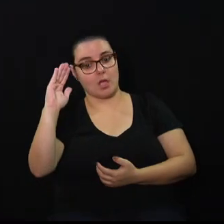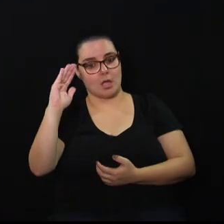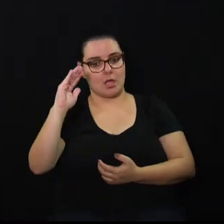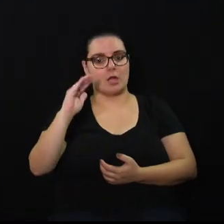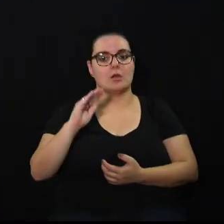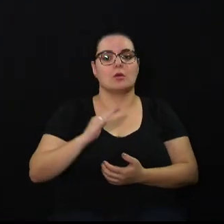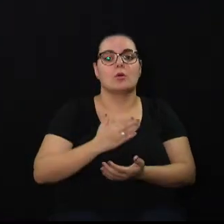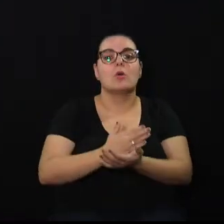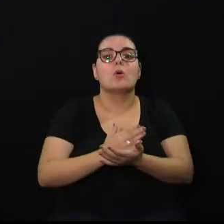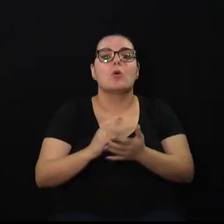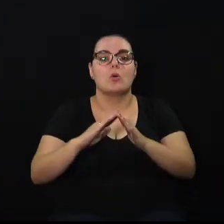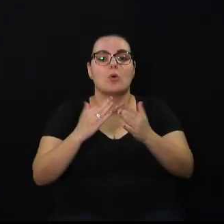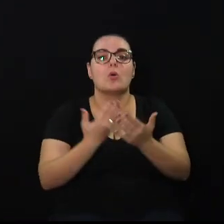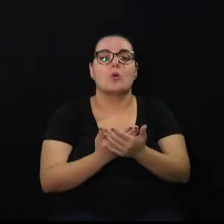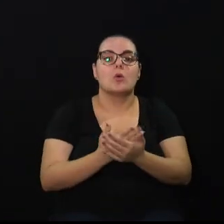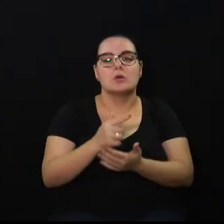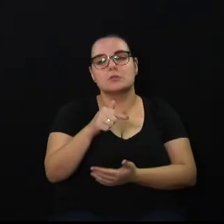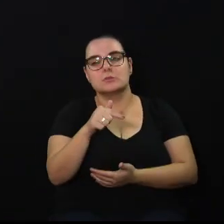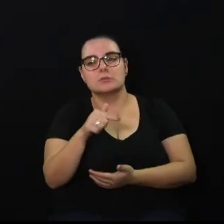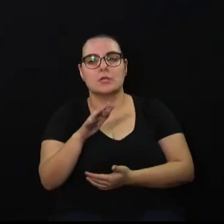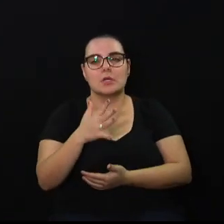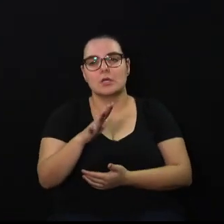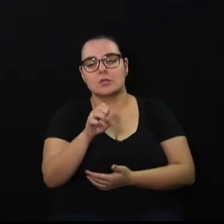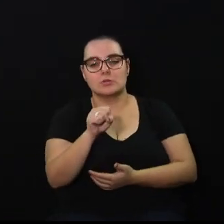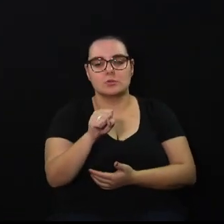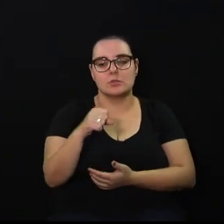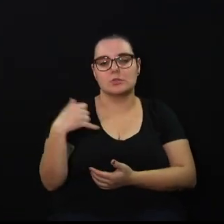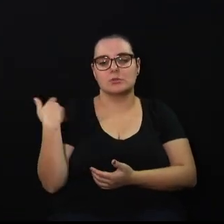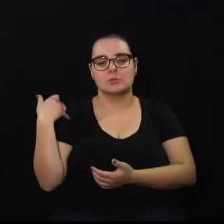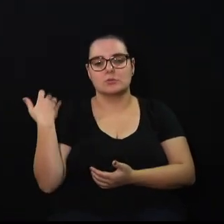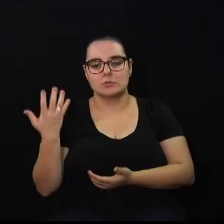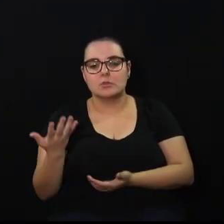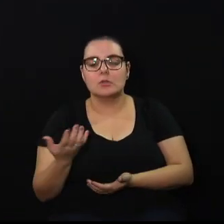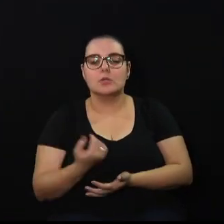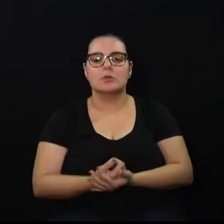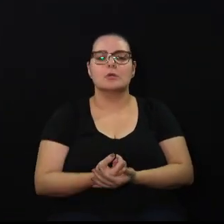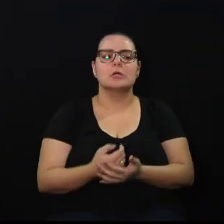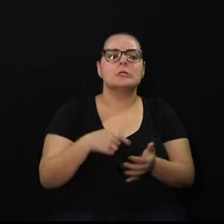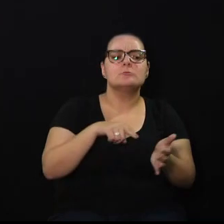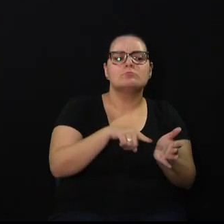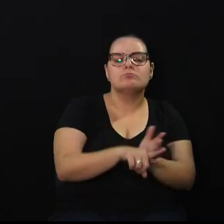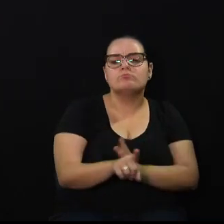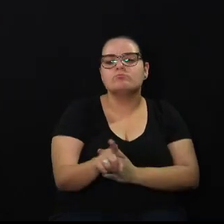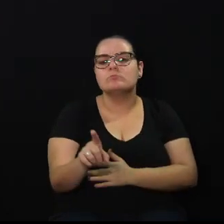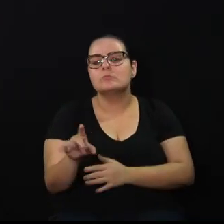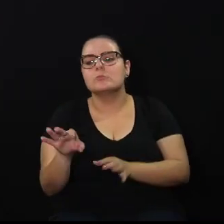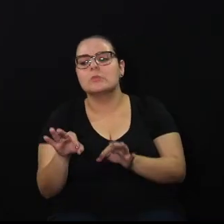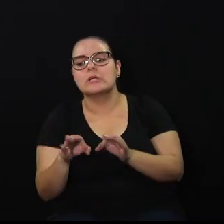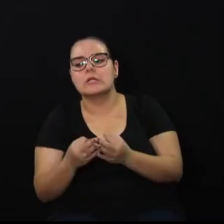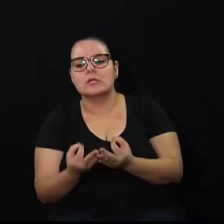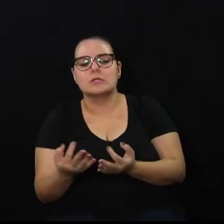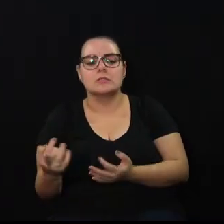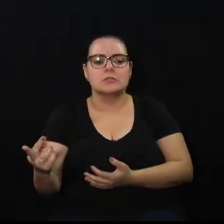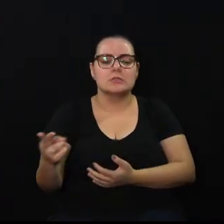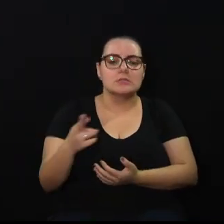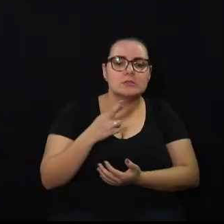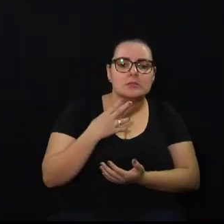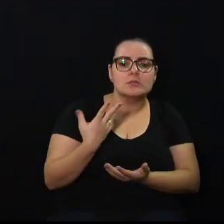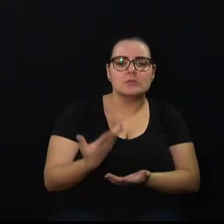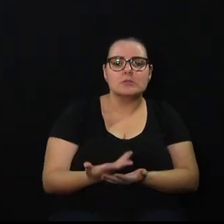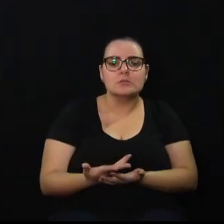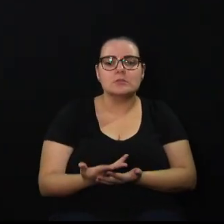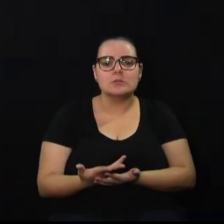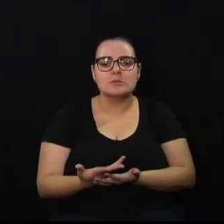escolar com 78 anos é quando você vai perguntando freqüentemente os familiares os pais os responsáveis